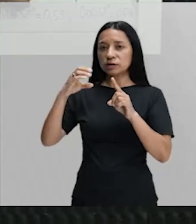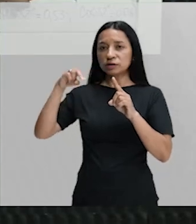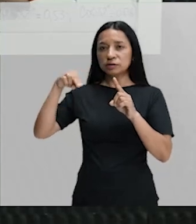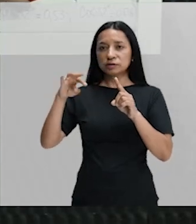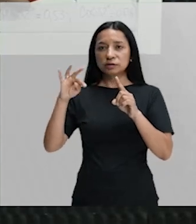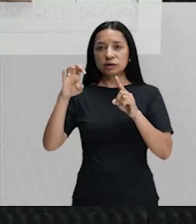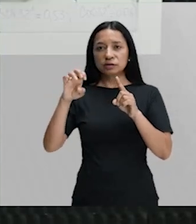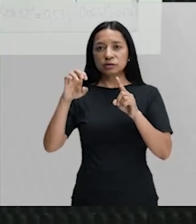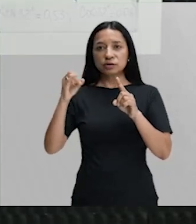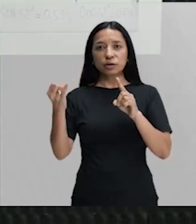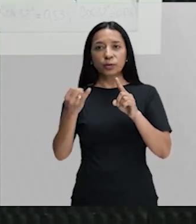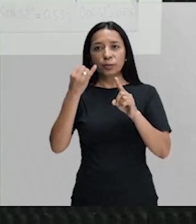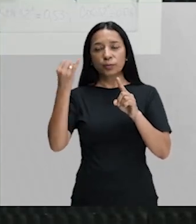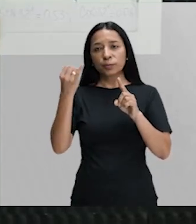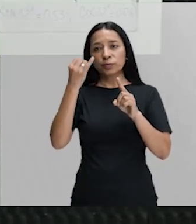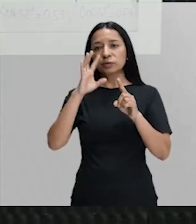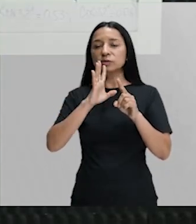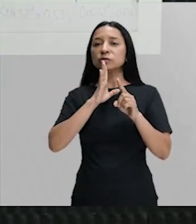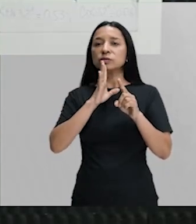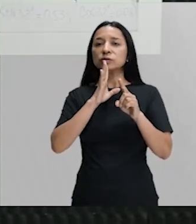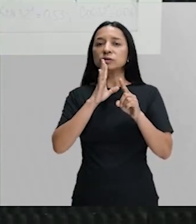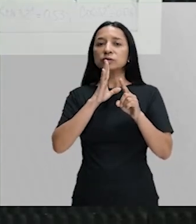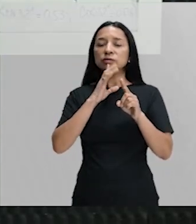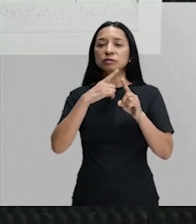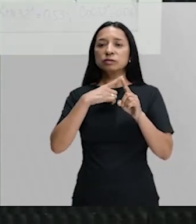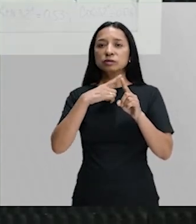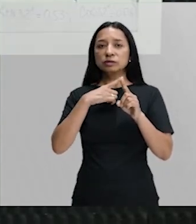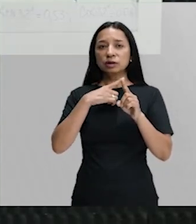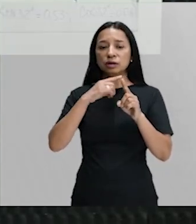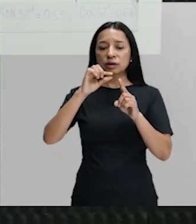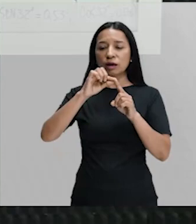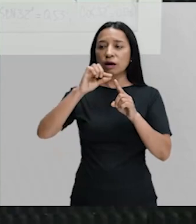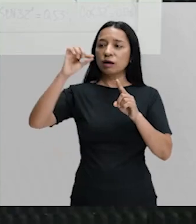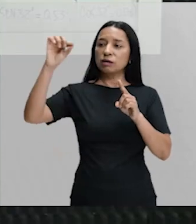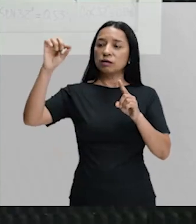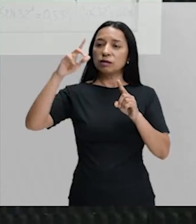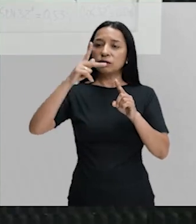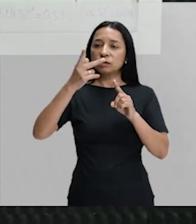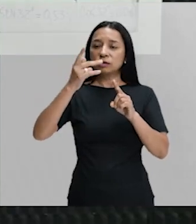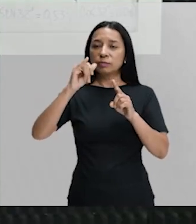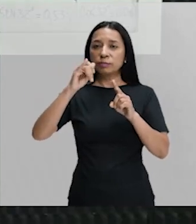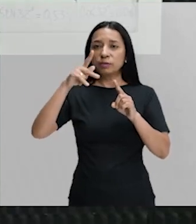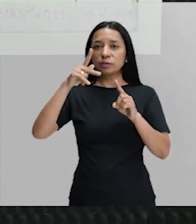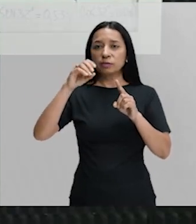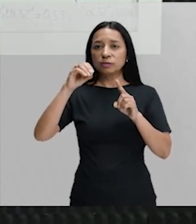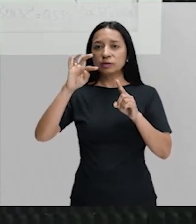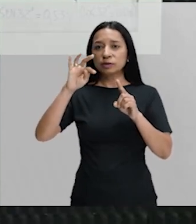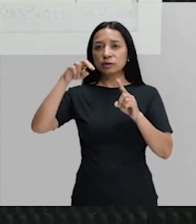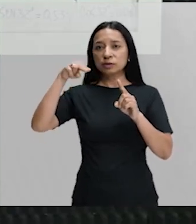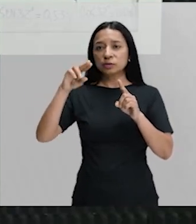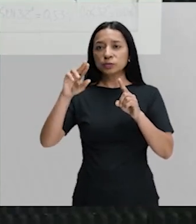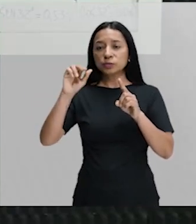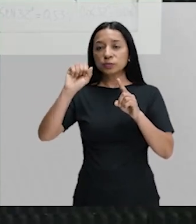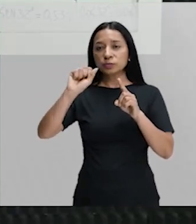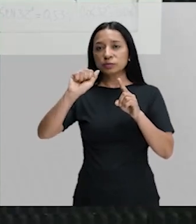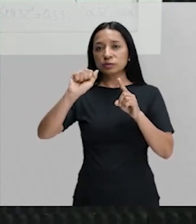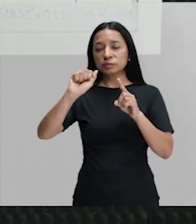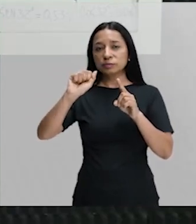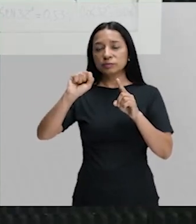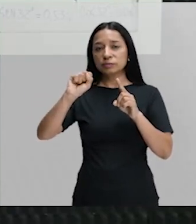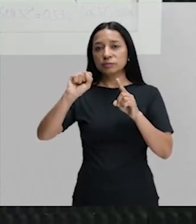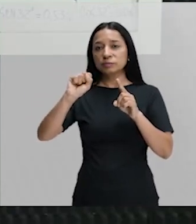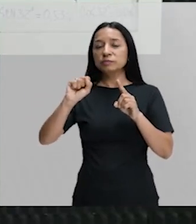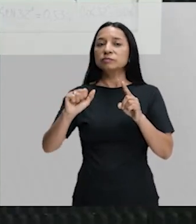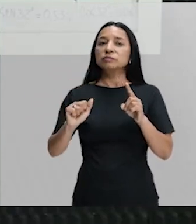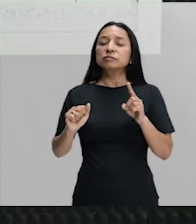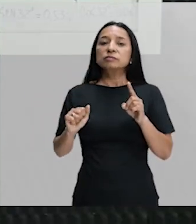conhecer. E eu tenho a hipotenusa. Eu quero o cateto adjacente e tenho a hipotenusa. Qual razão relaciona